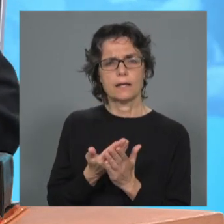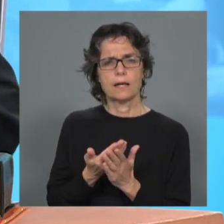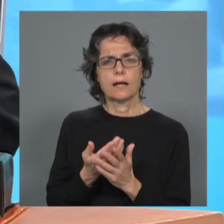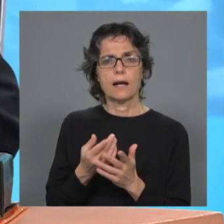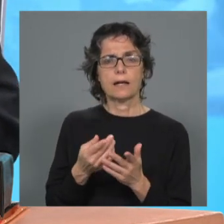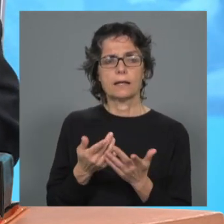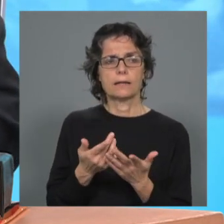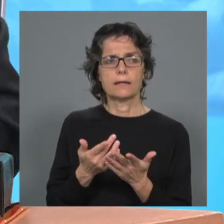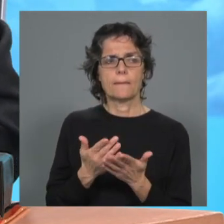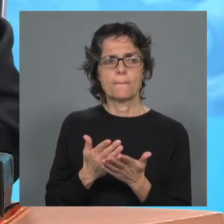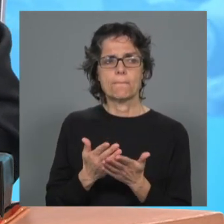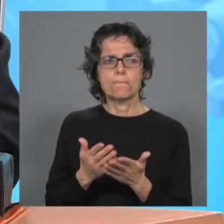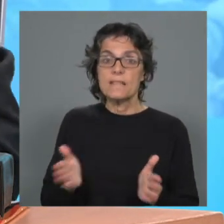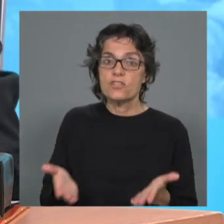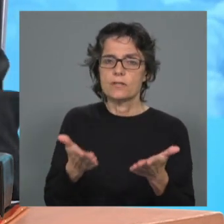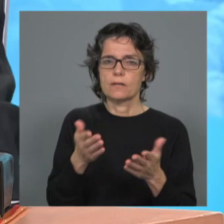da negação